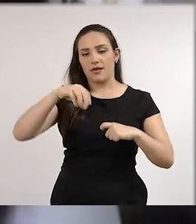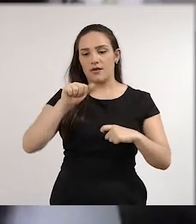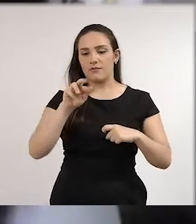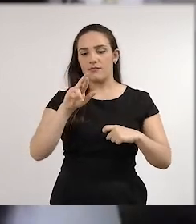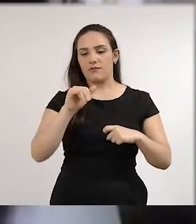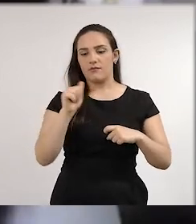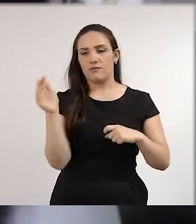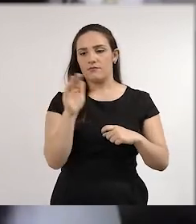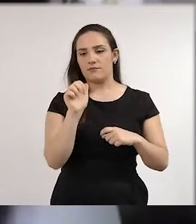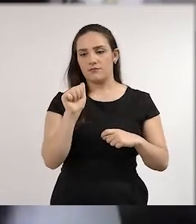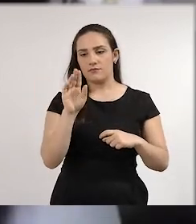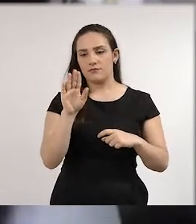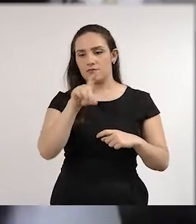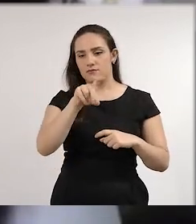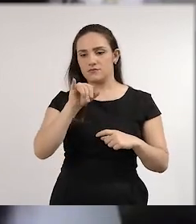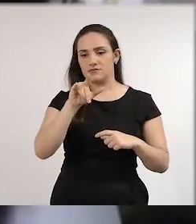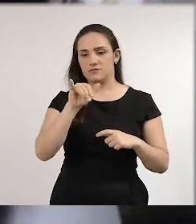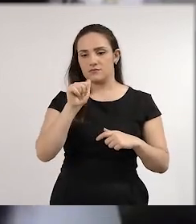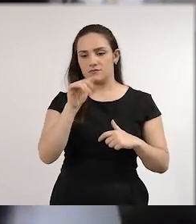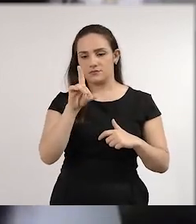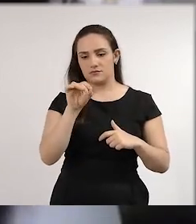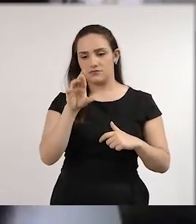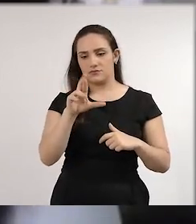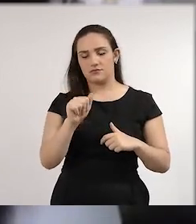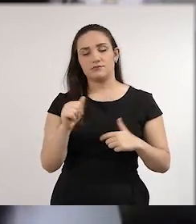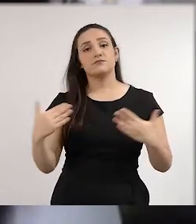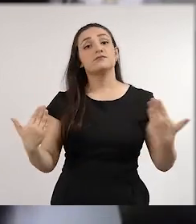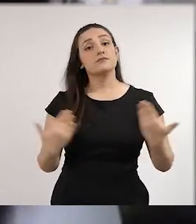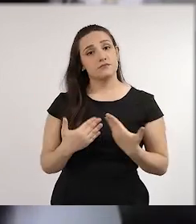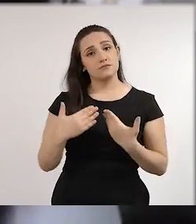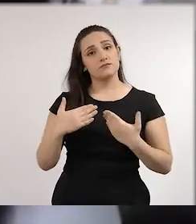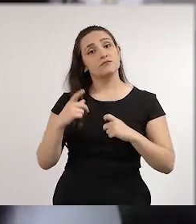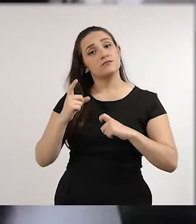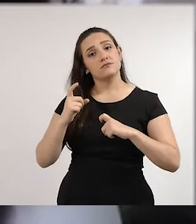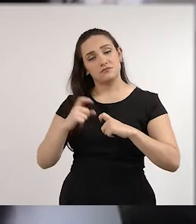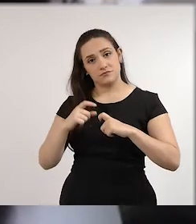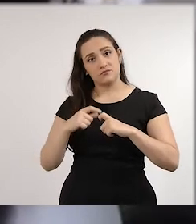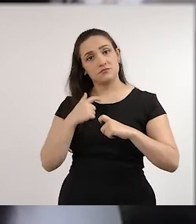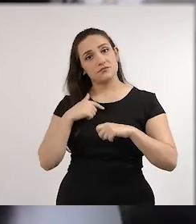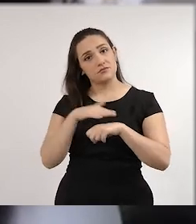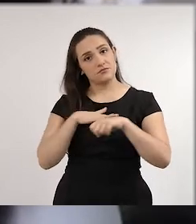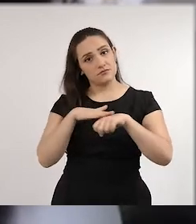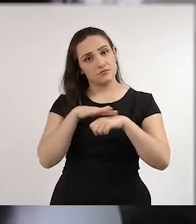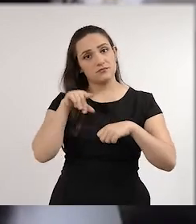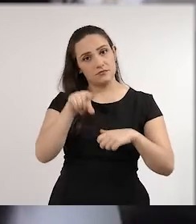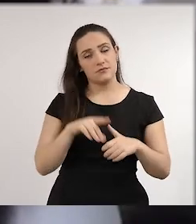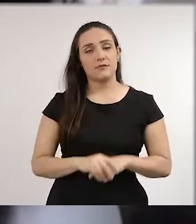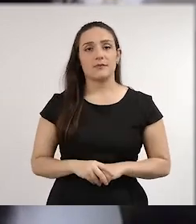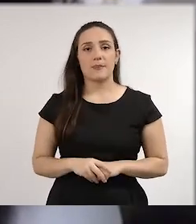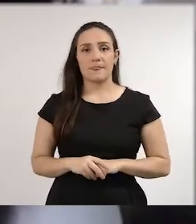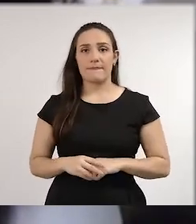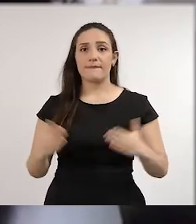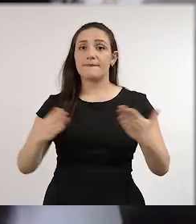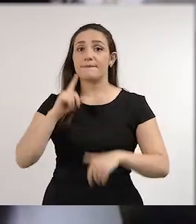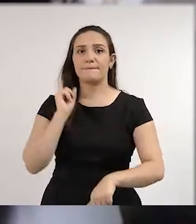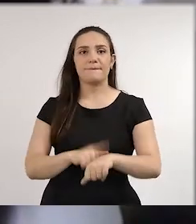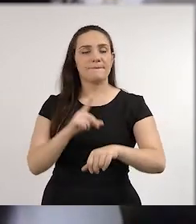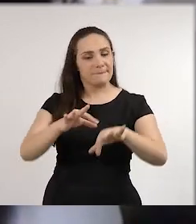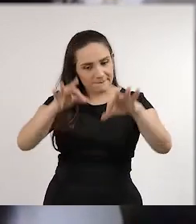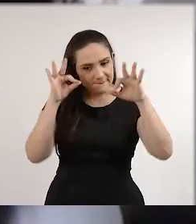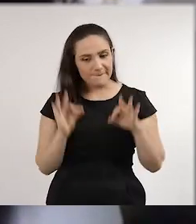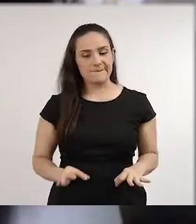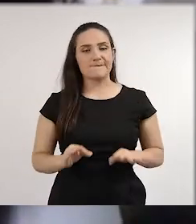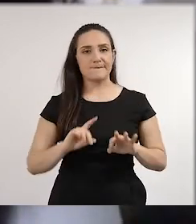Então, doutora, estávamos falando há pouco sobre o momento ideal de ter